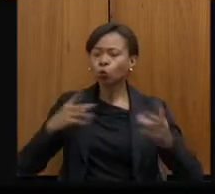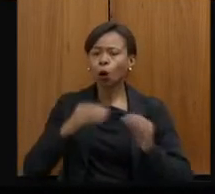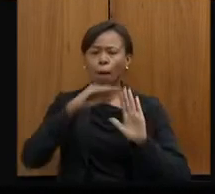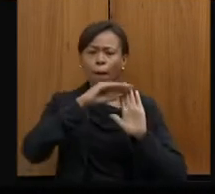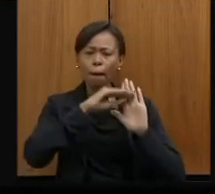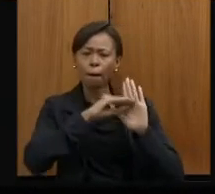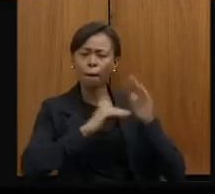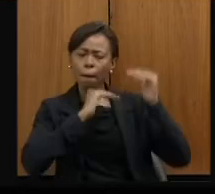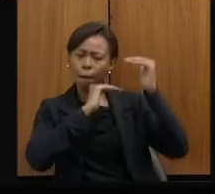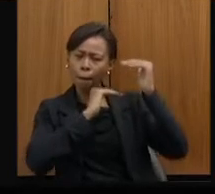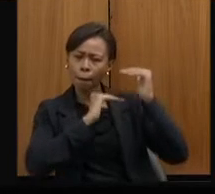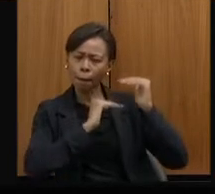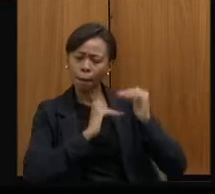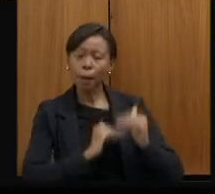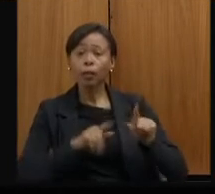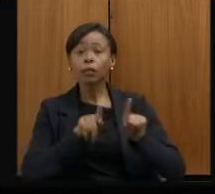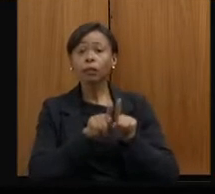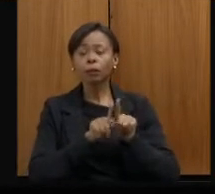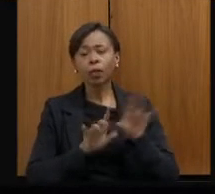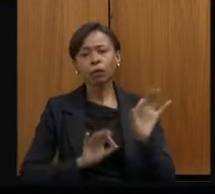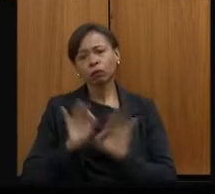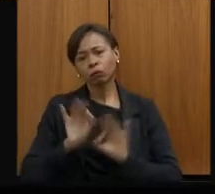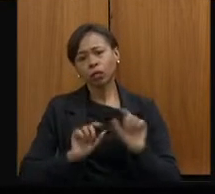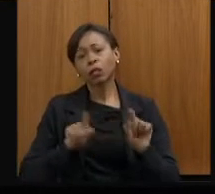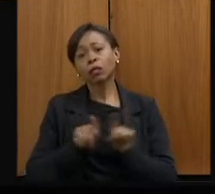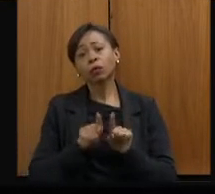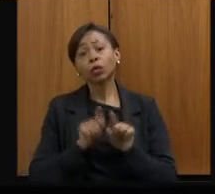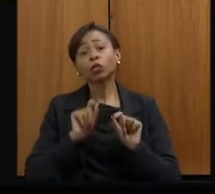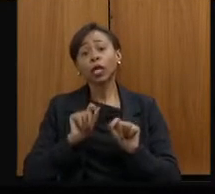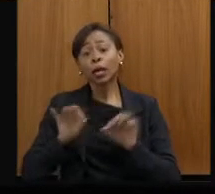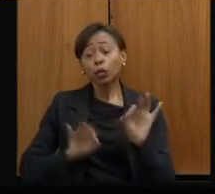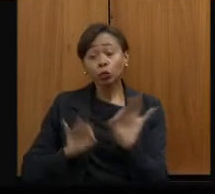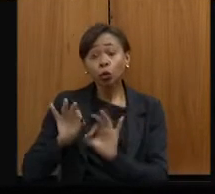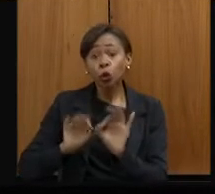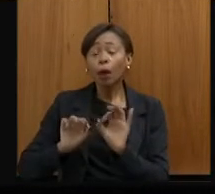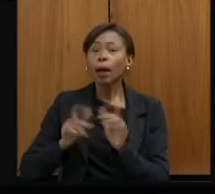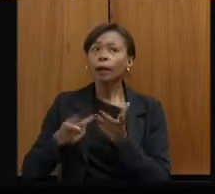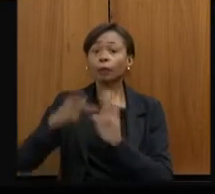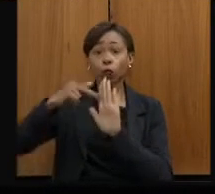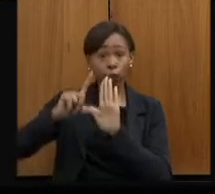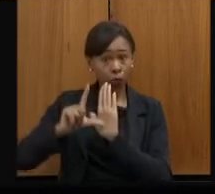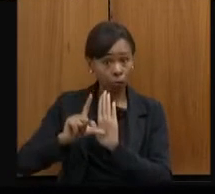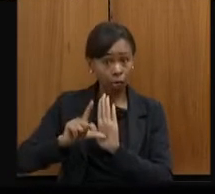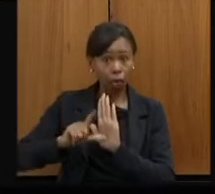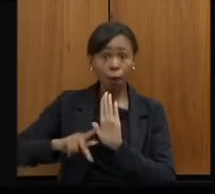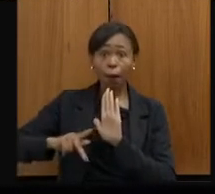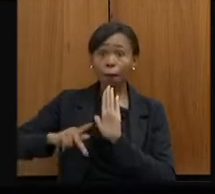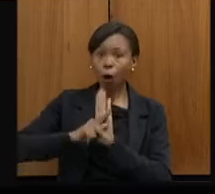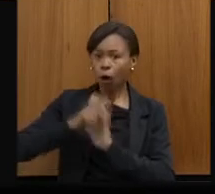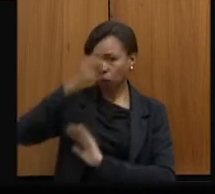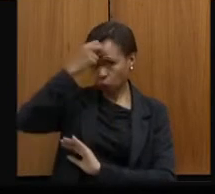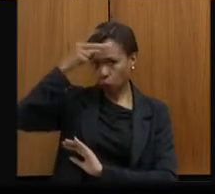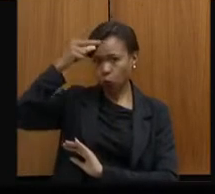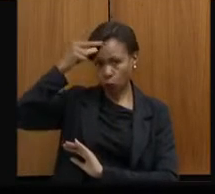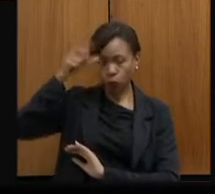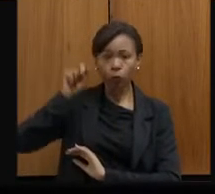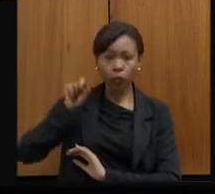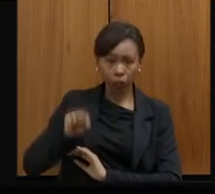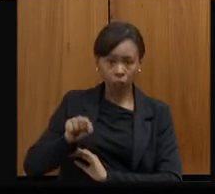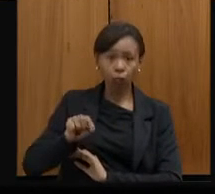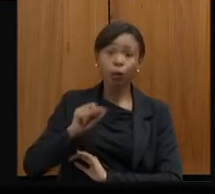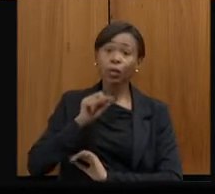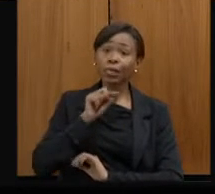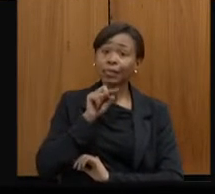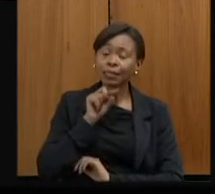e a elaboração e a tramitação também, eventualmente, de projetos de lei municipais nessa